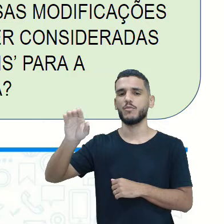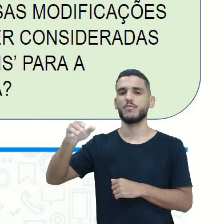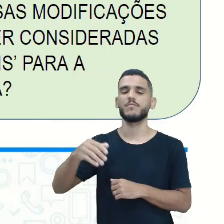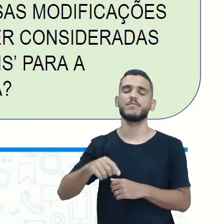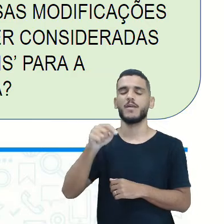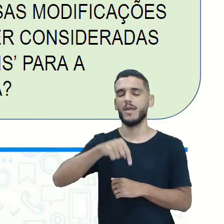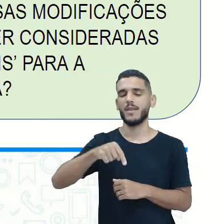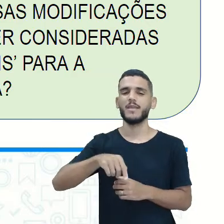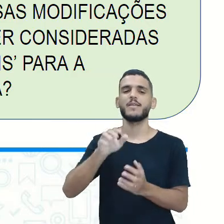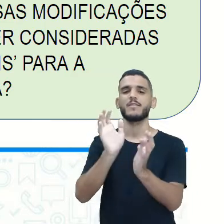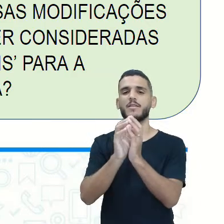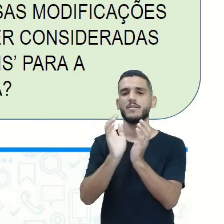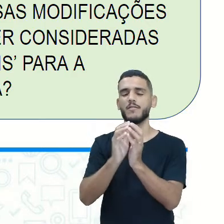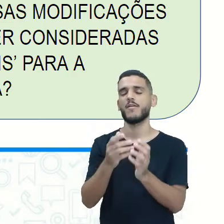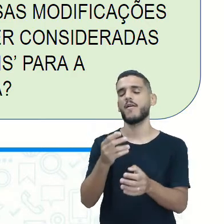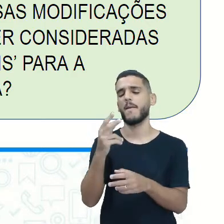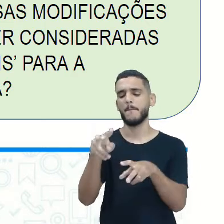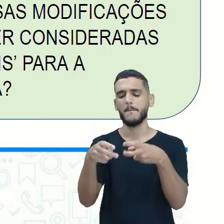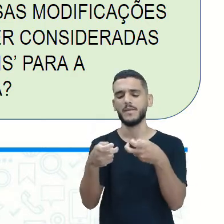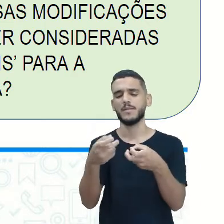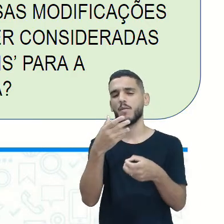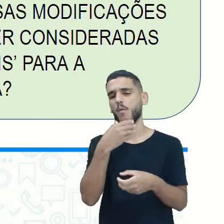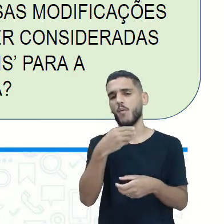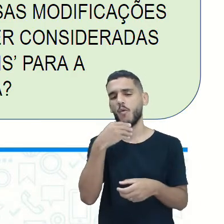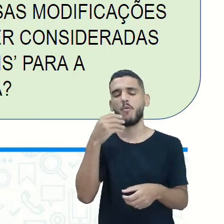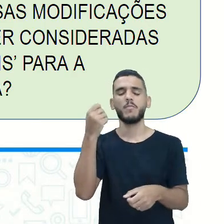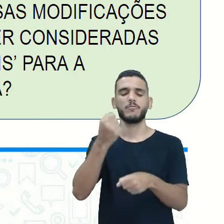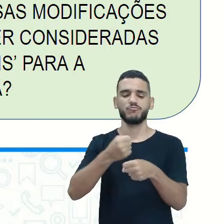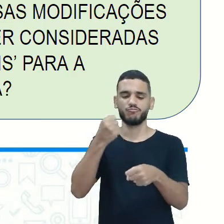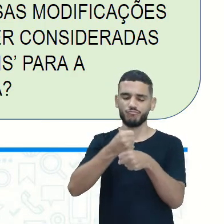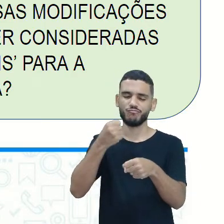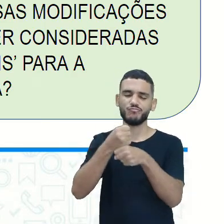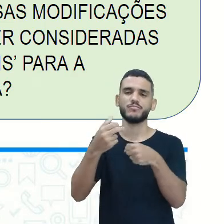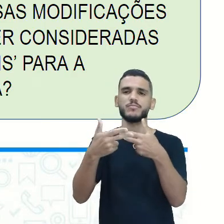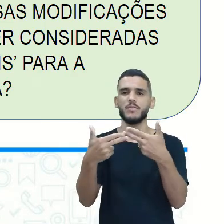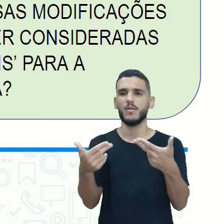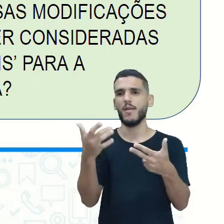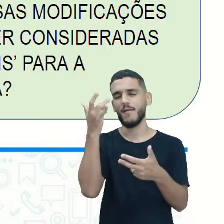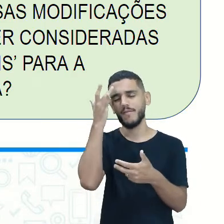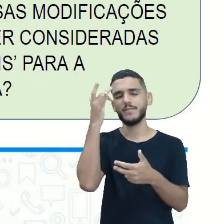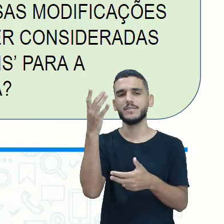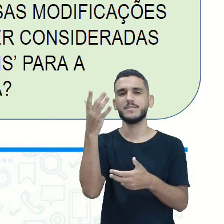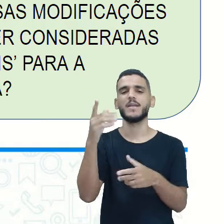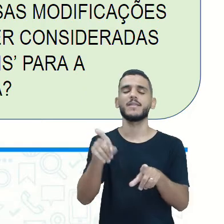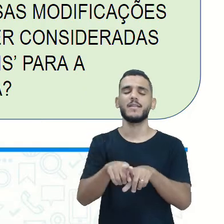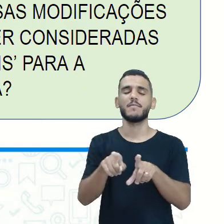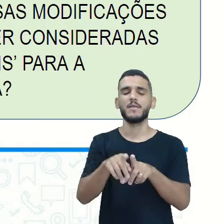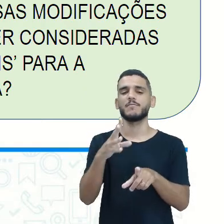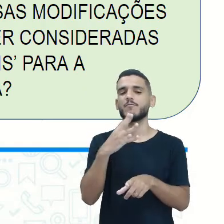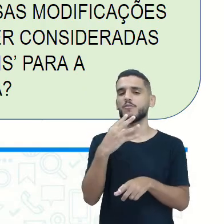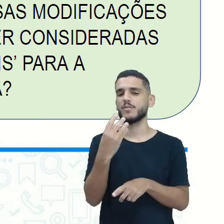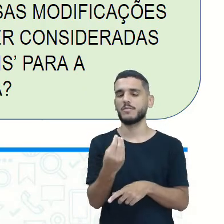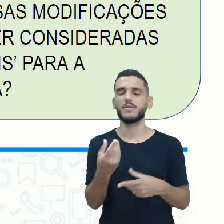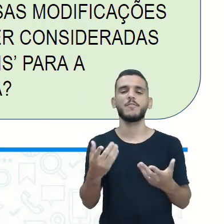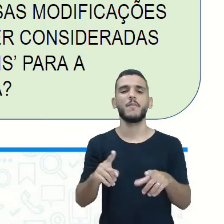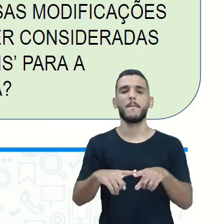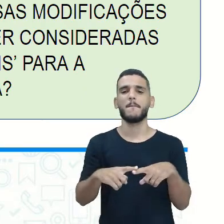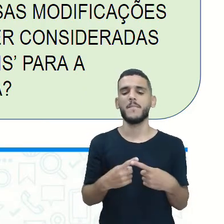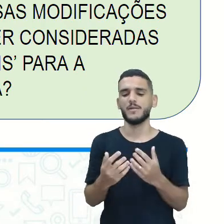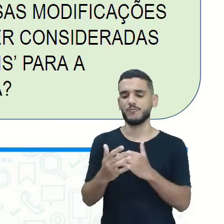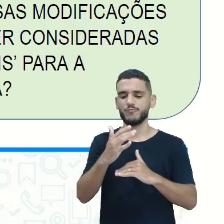pessoas construíram coisas lá dentro, né, para facilitar o conhecimento também da gente, mas tudo